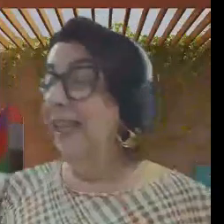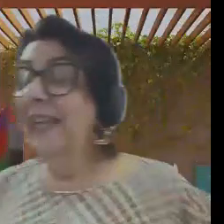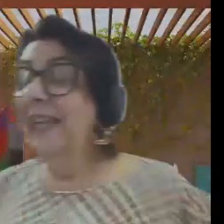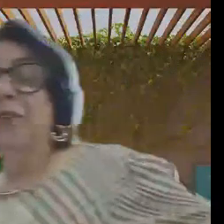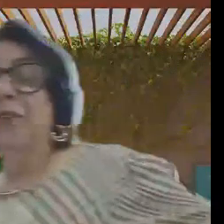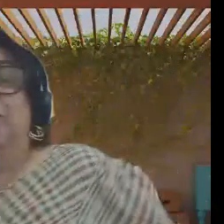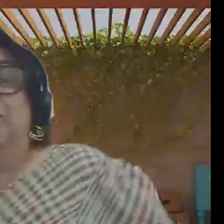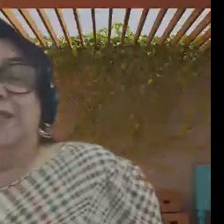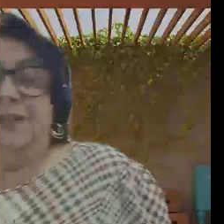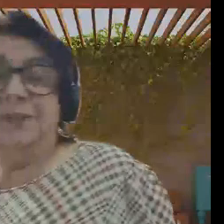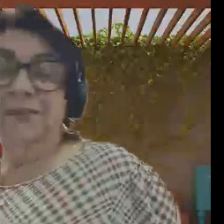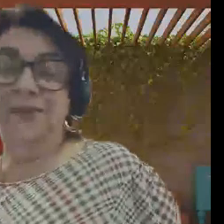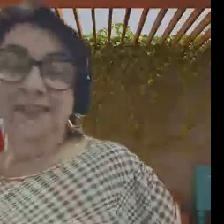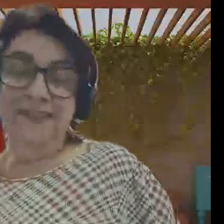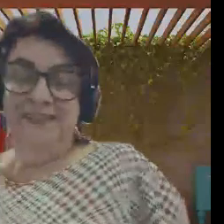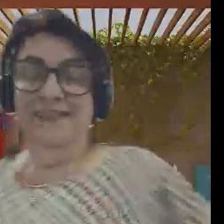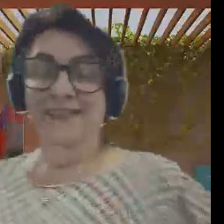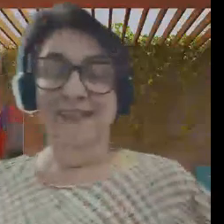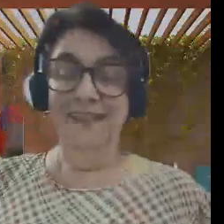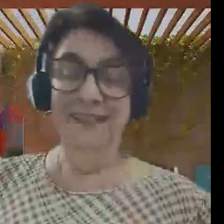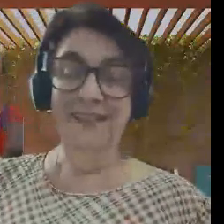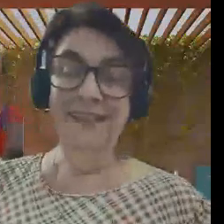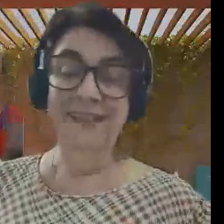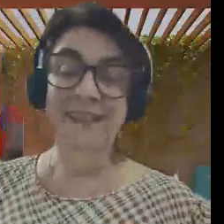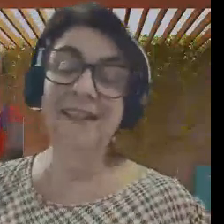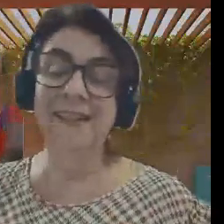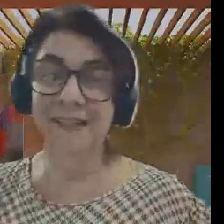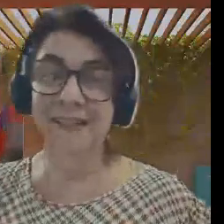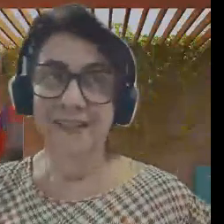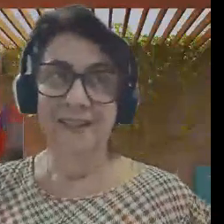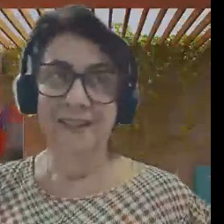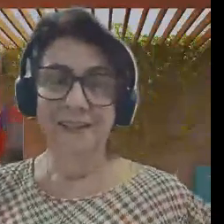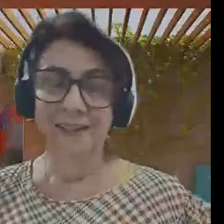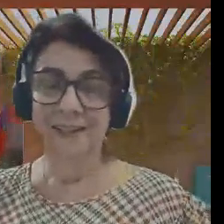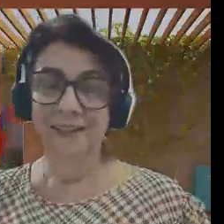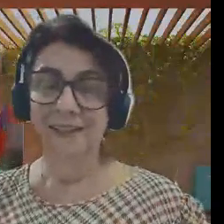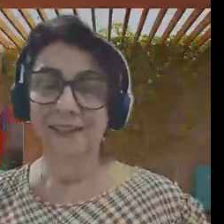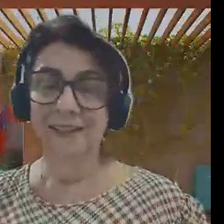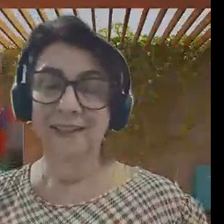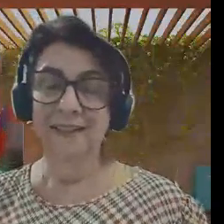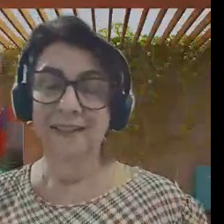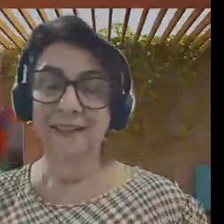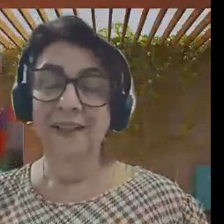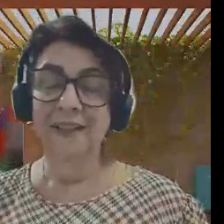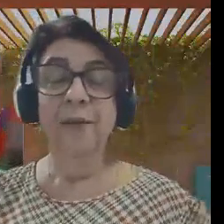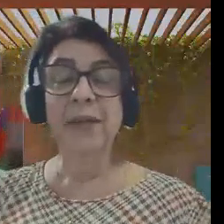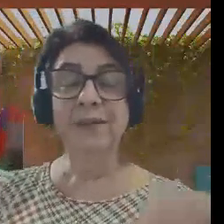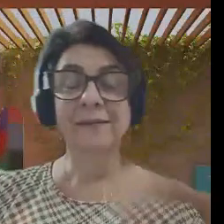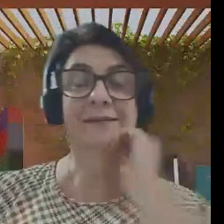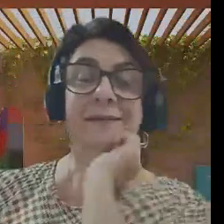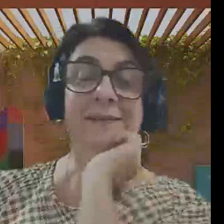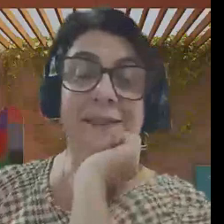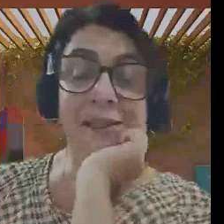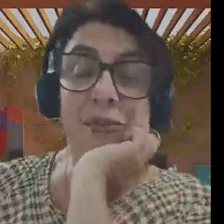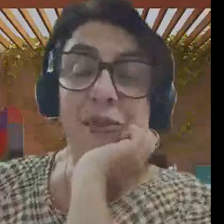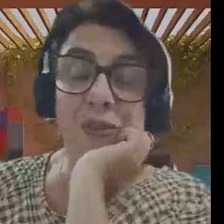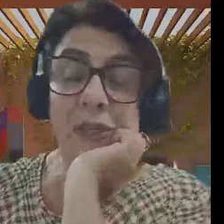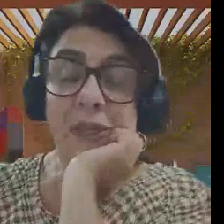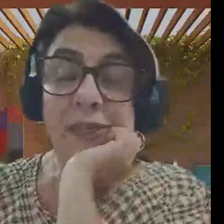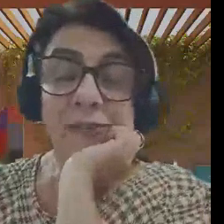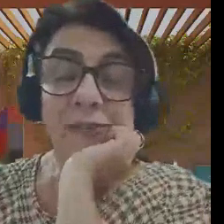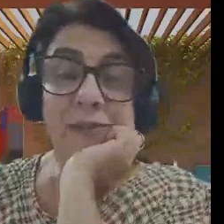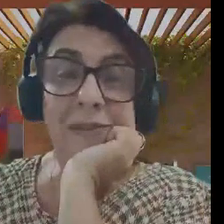Então, e aí agora eu Não, não. É consigo. porque para mim está aparecendo só a sua foto, só. Ué,